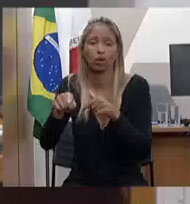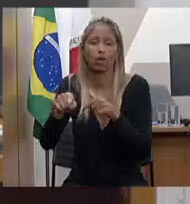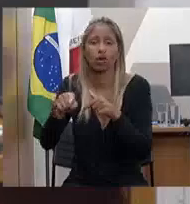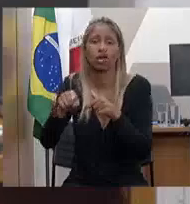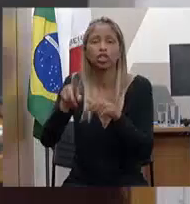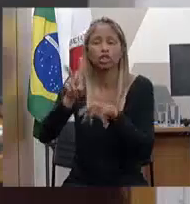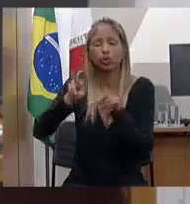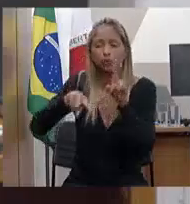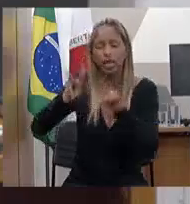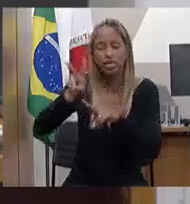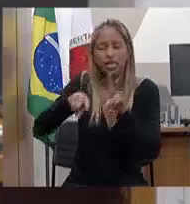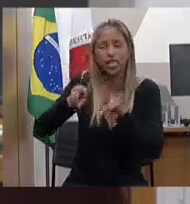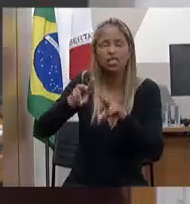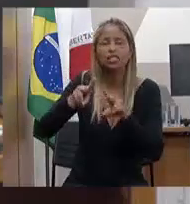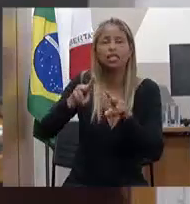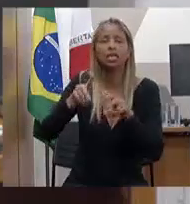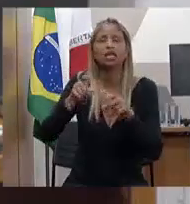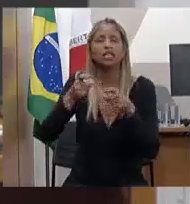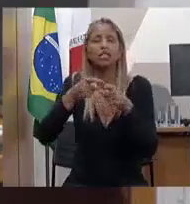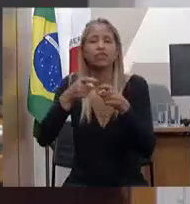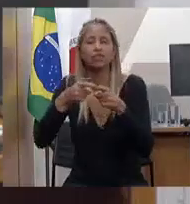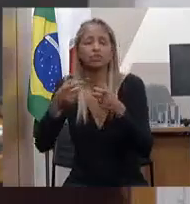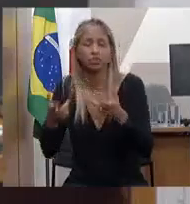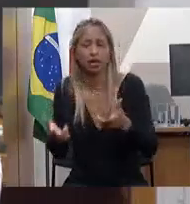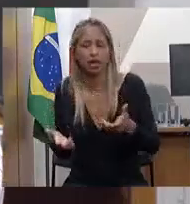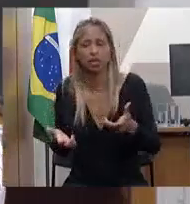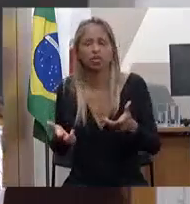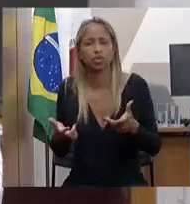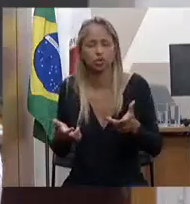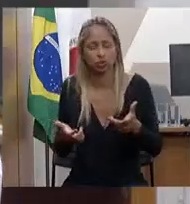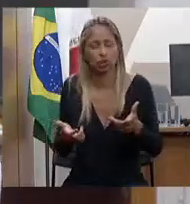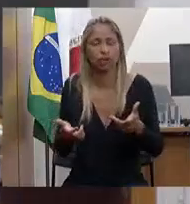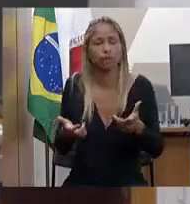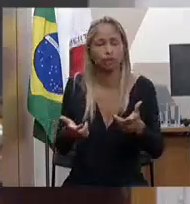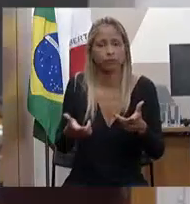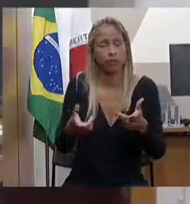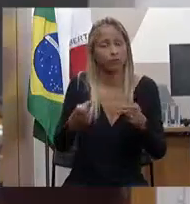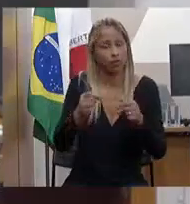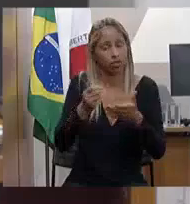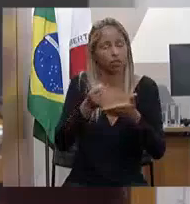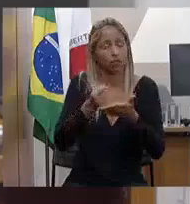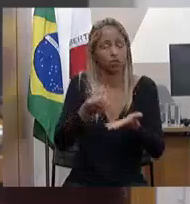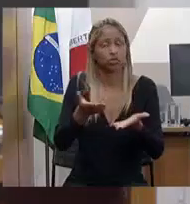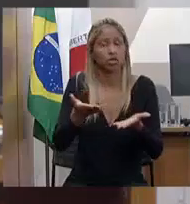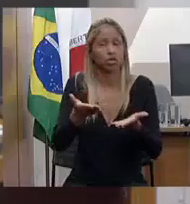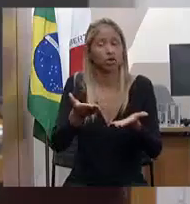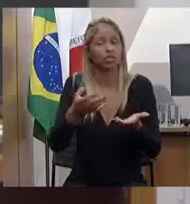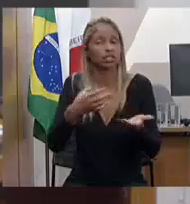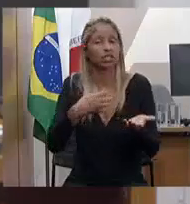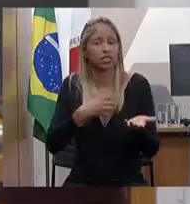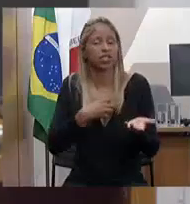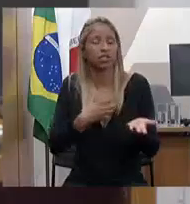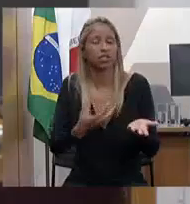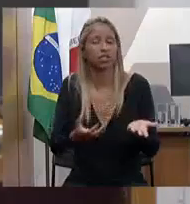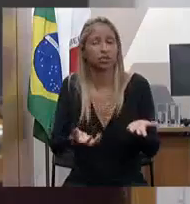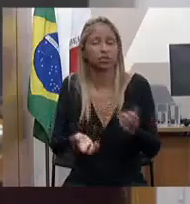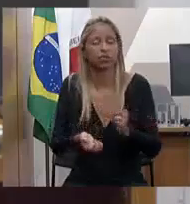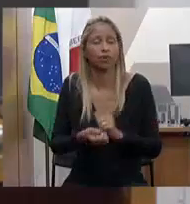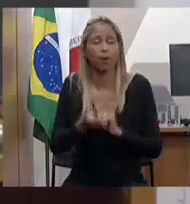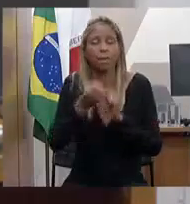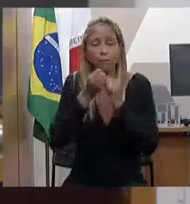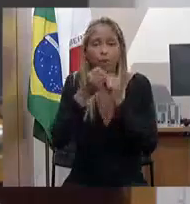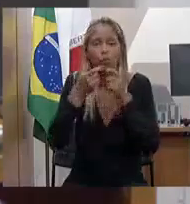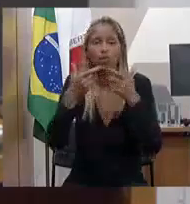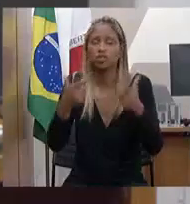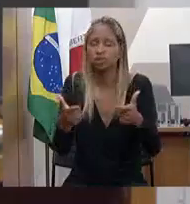Perícias e serviço médico da empresa então e acho que você conviveu muito com a gente lá nesse sentido né boa sorte